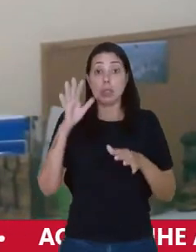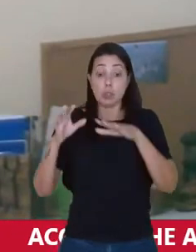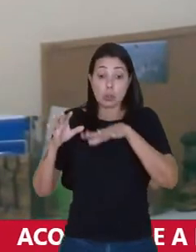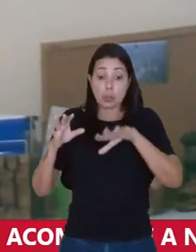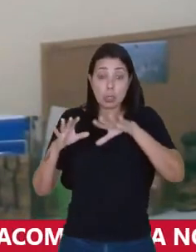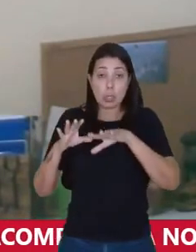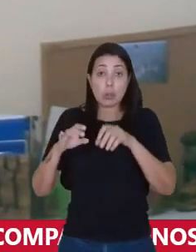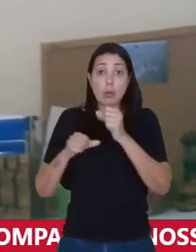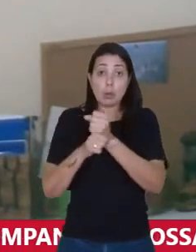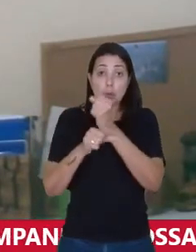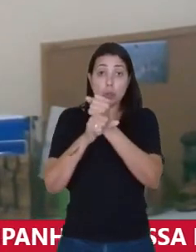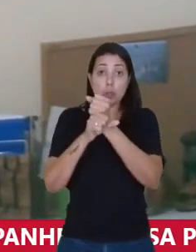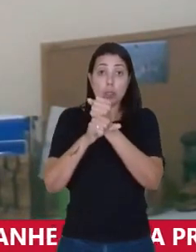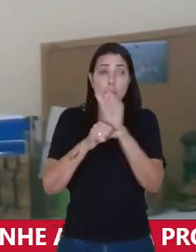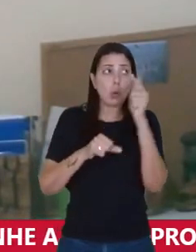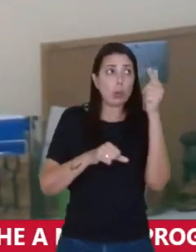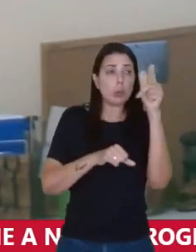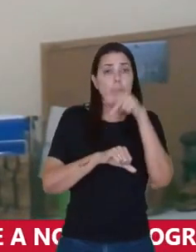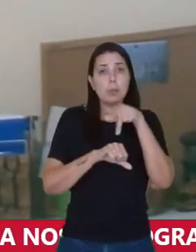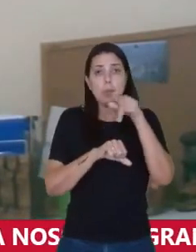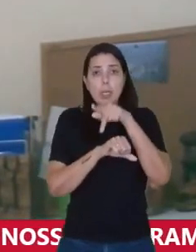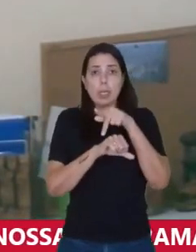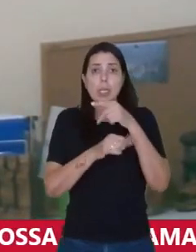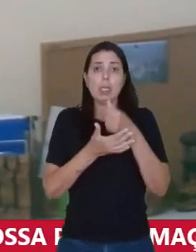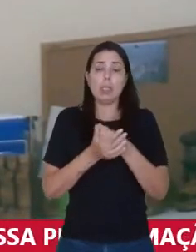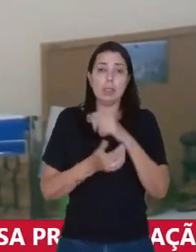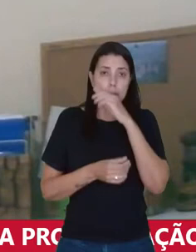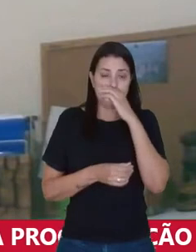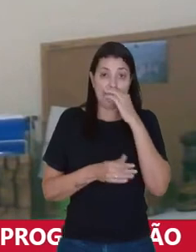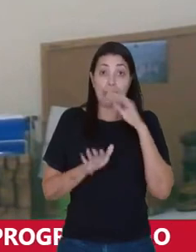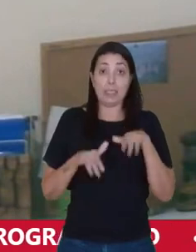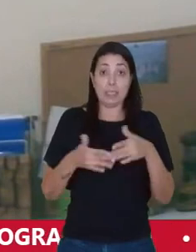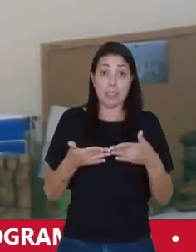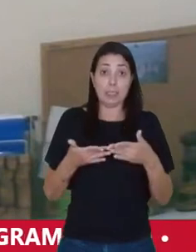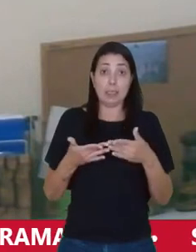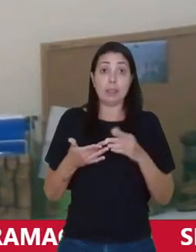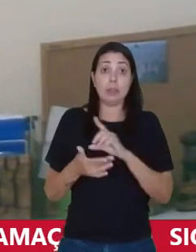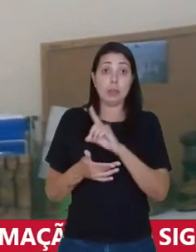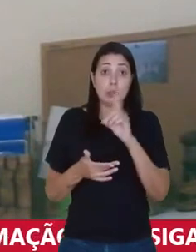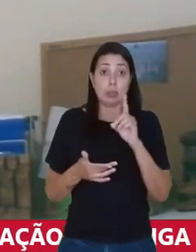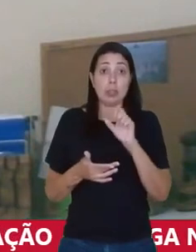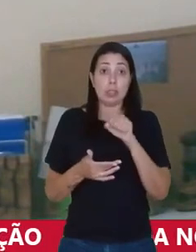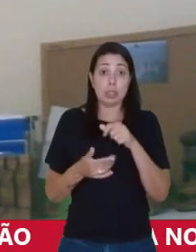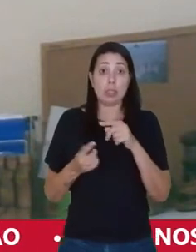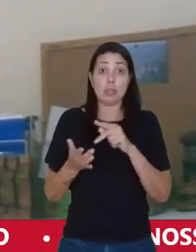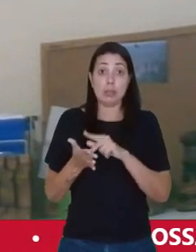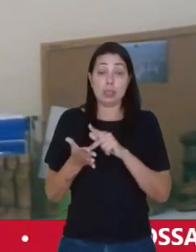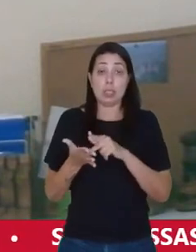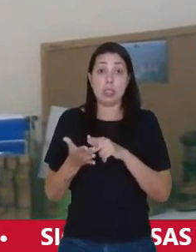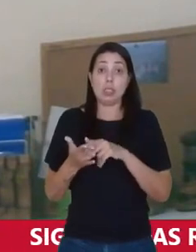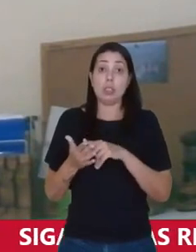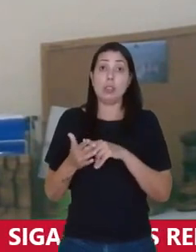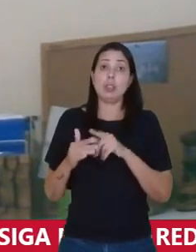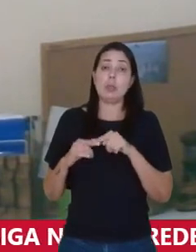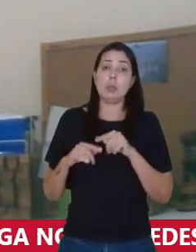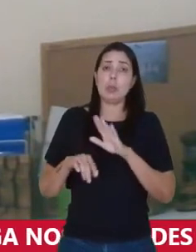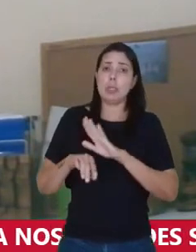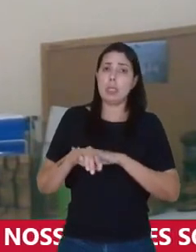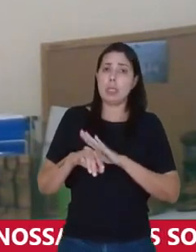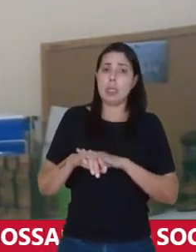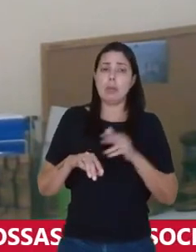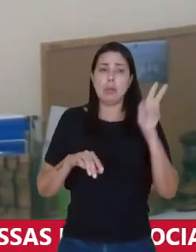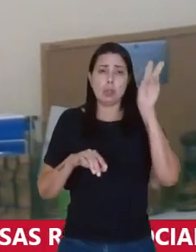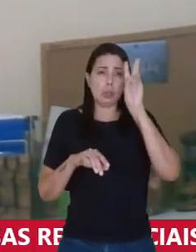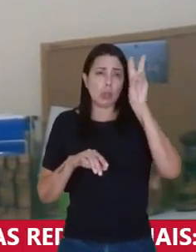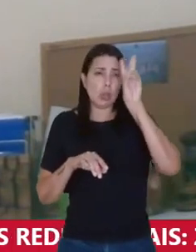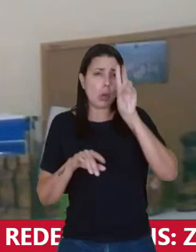uma construção ocidental, uma construção, enfim, datada, né, no tempo histórico, datada no